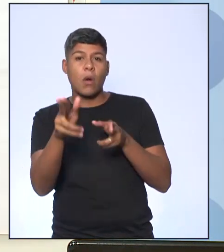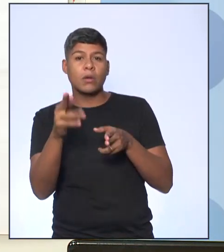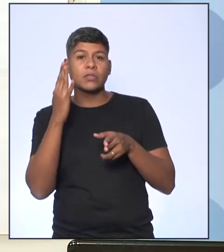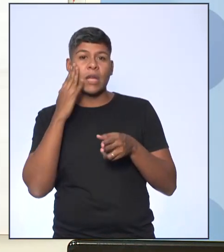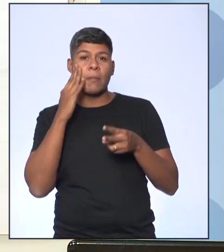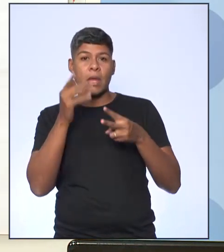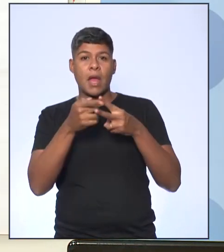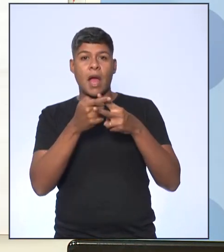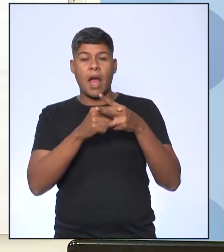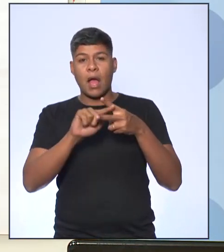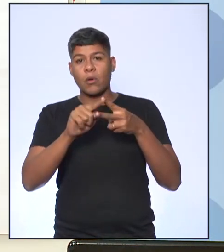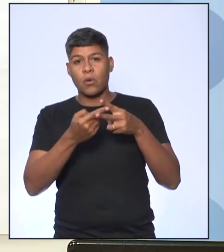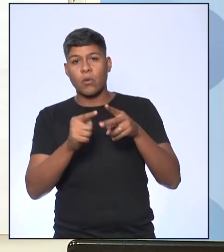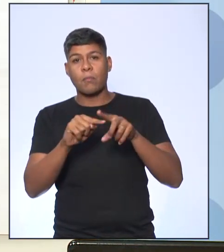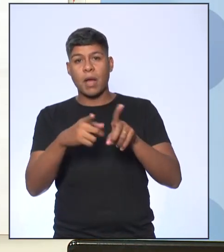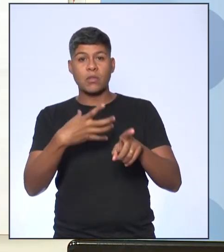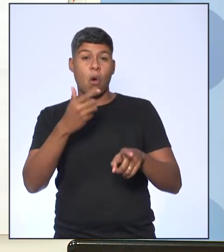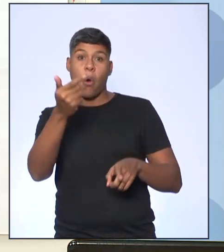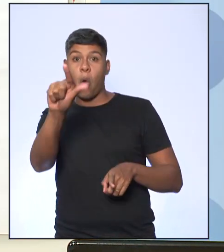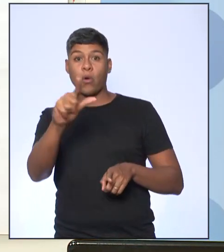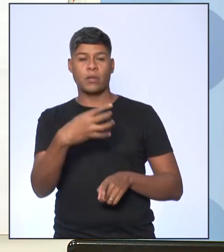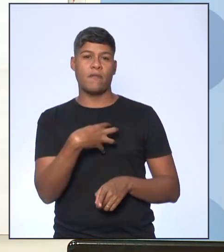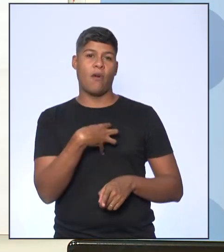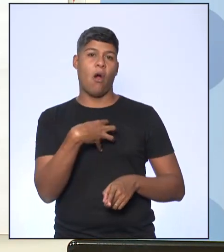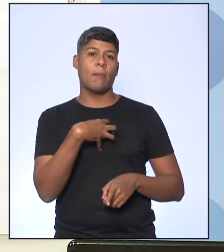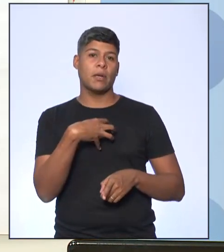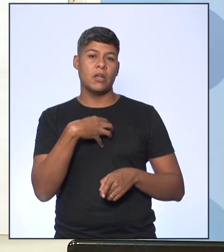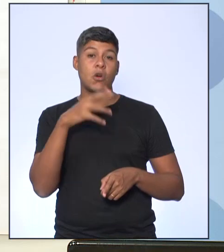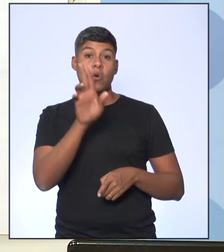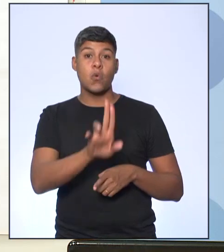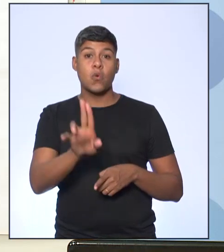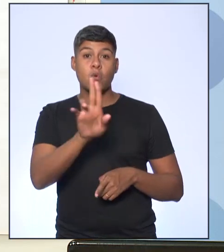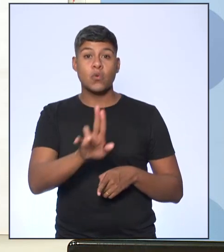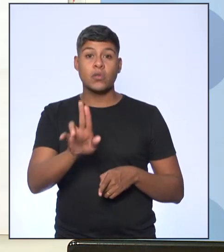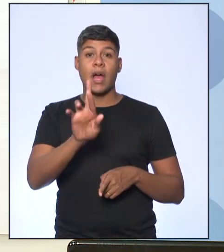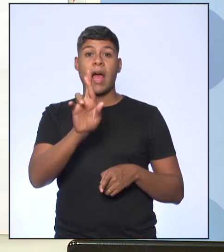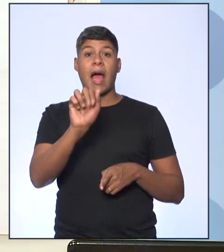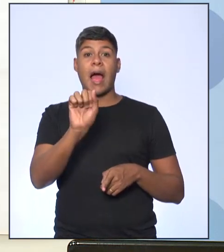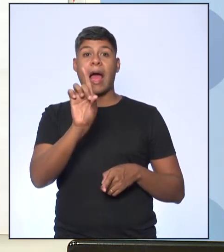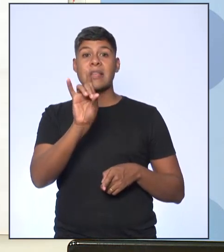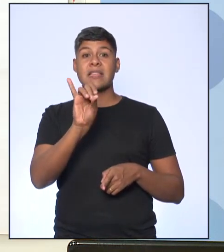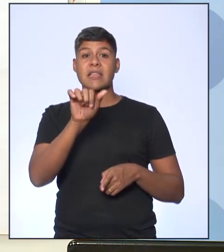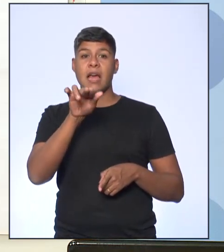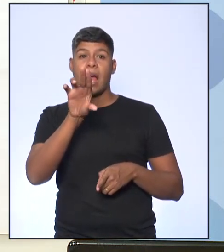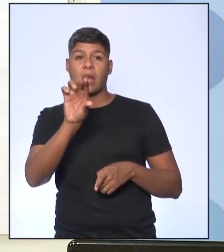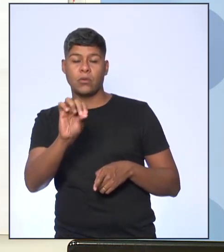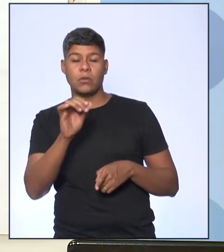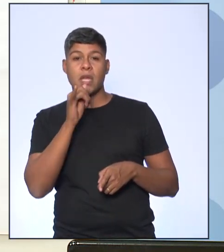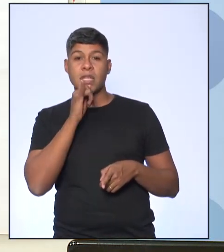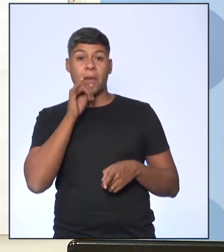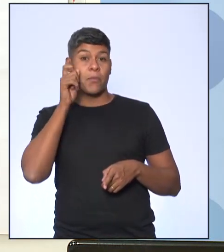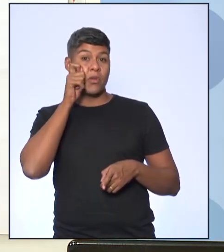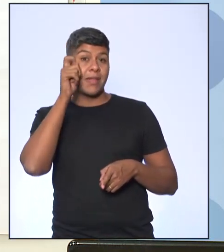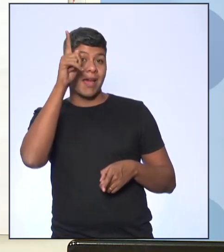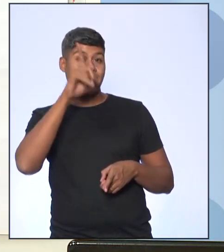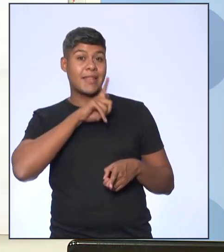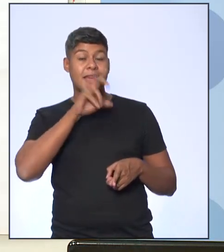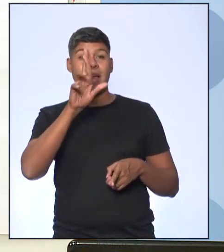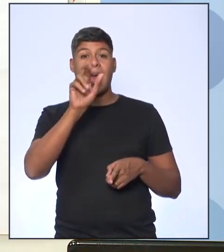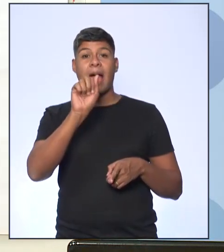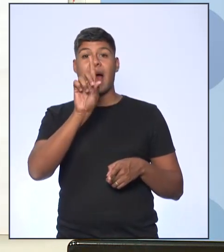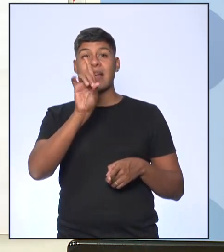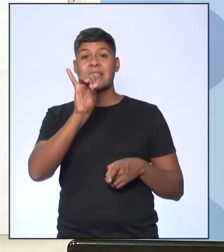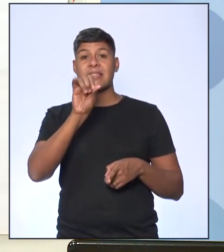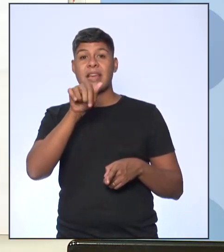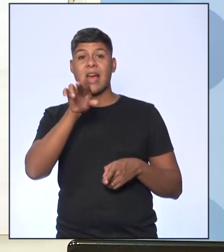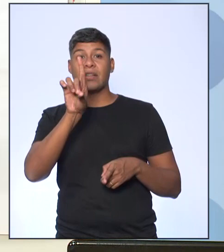o ângulo, só que de uma outra forma, usando o radiando. Então, eu tenho a seguinte ideia. Então, eu tenho radiando